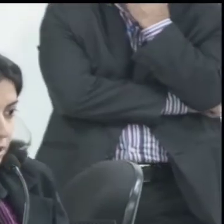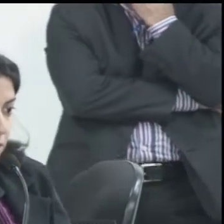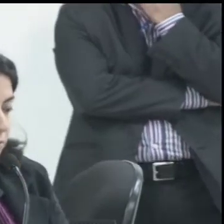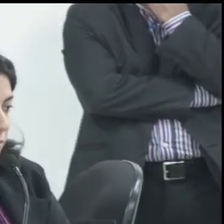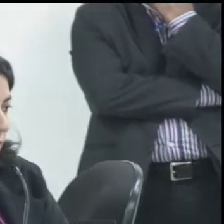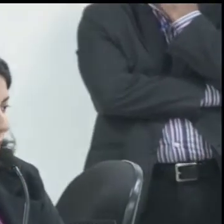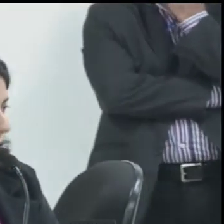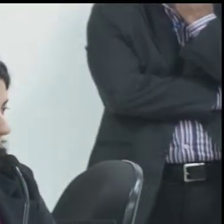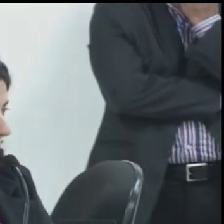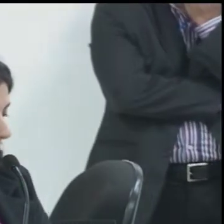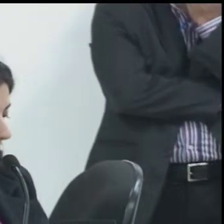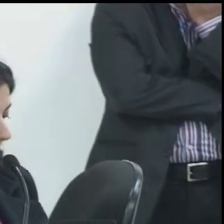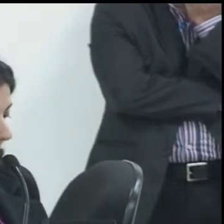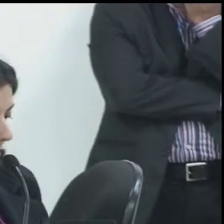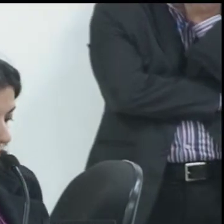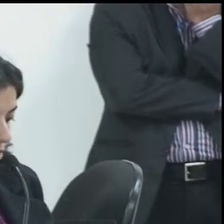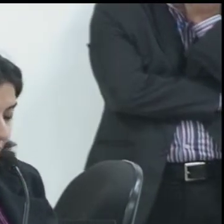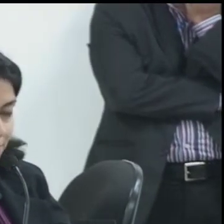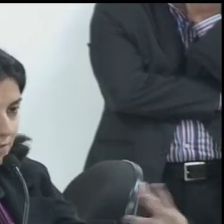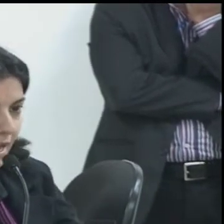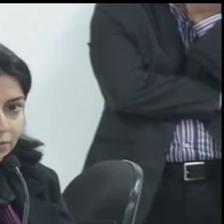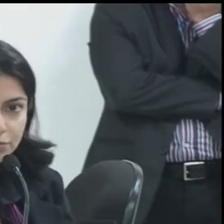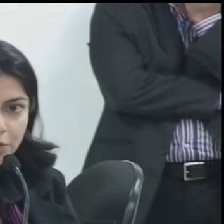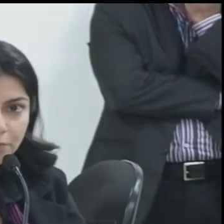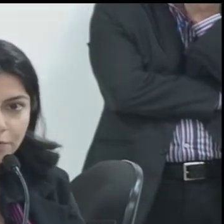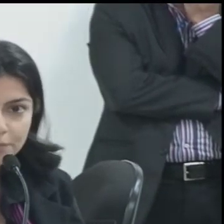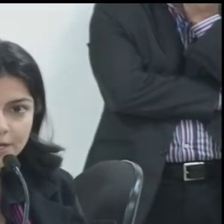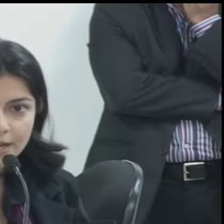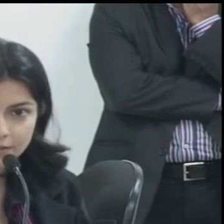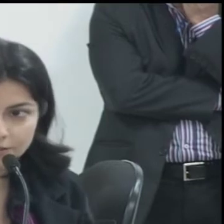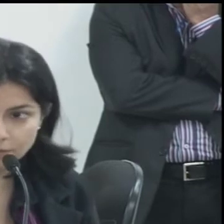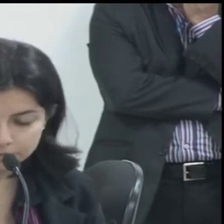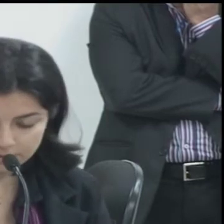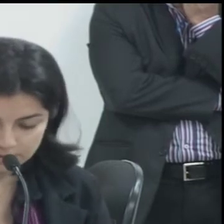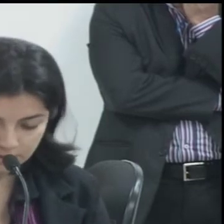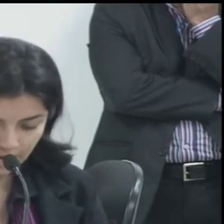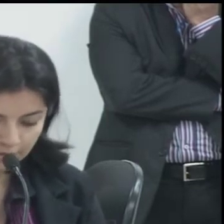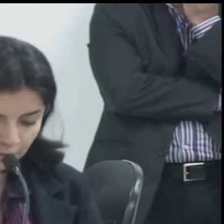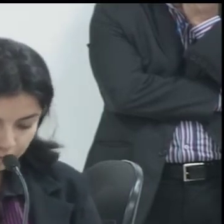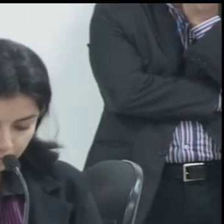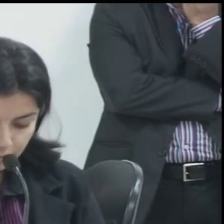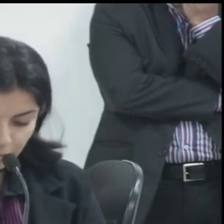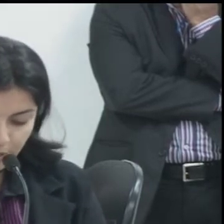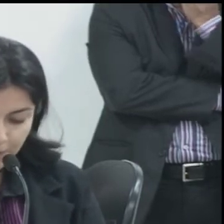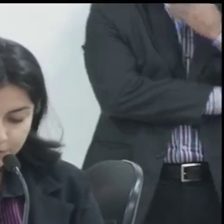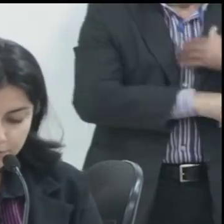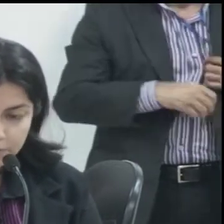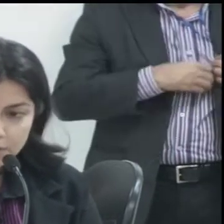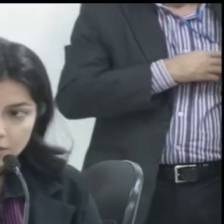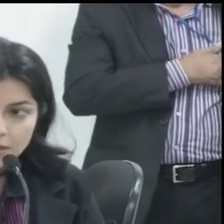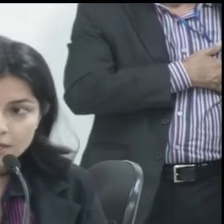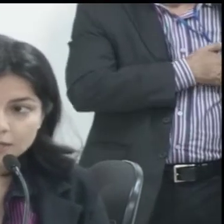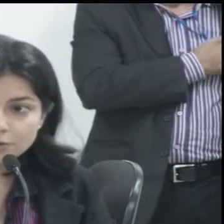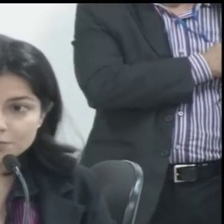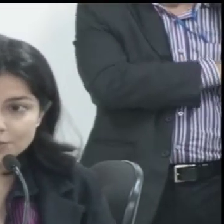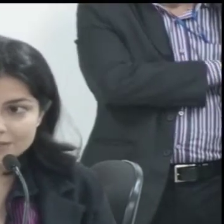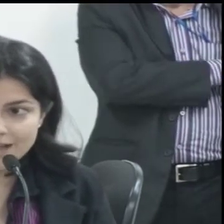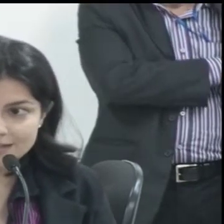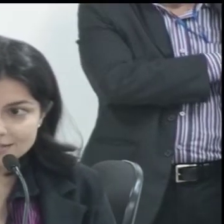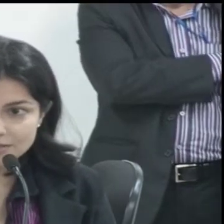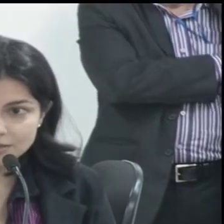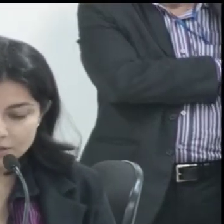praticam gestos e atos de homofobia entre outra entre outros desdobramentos em